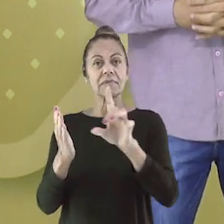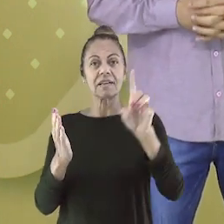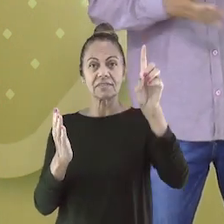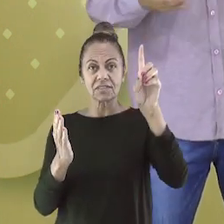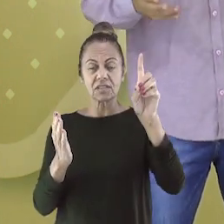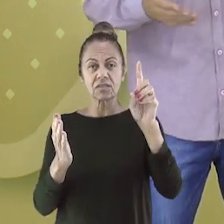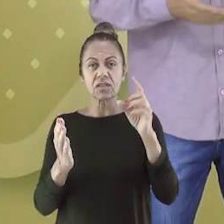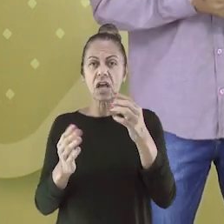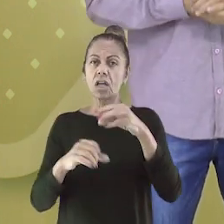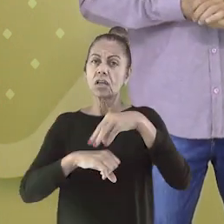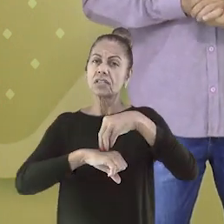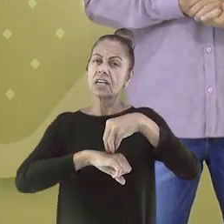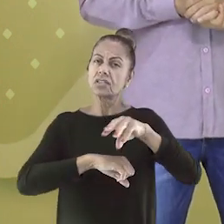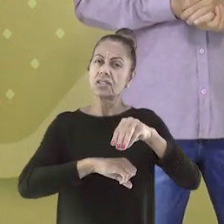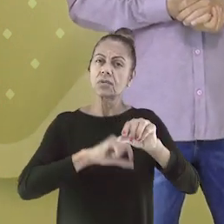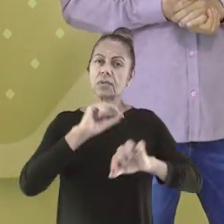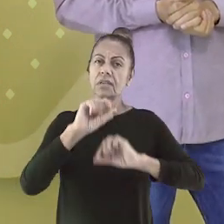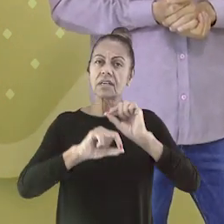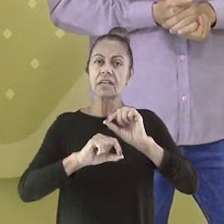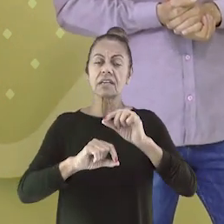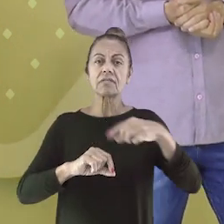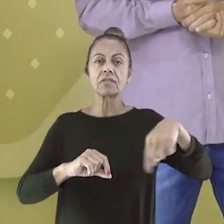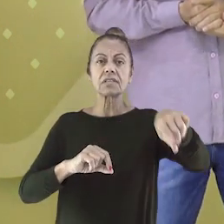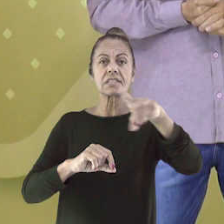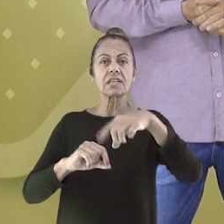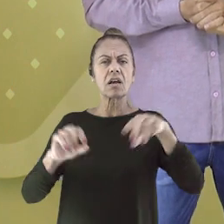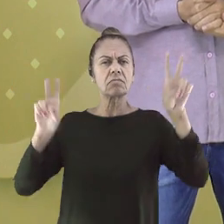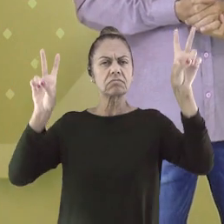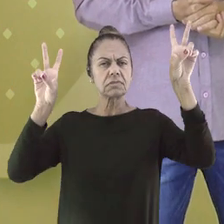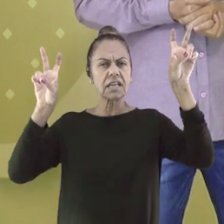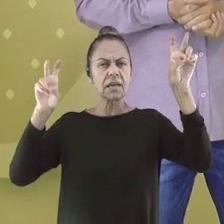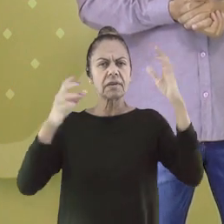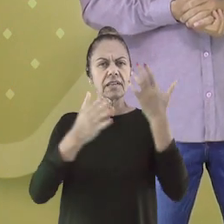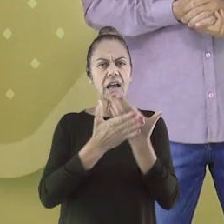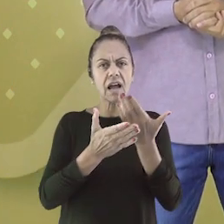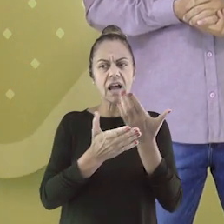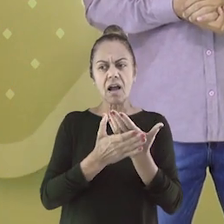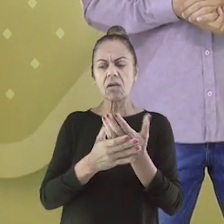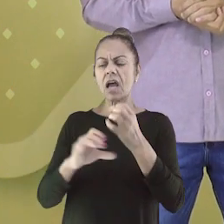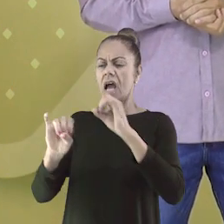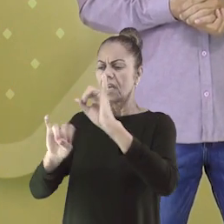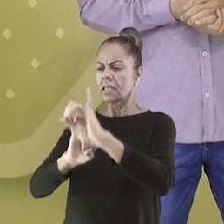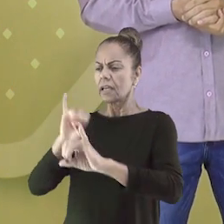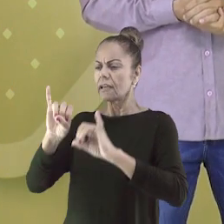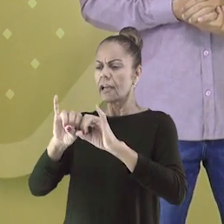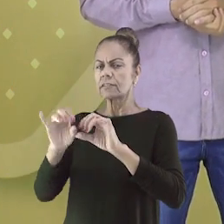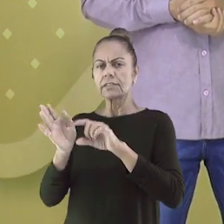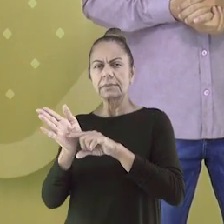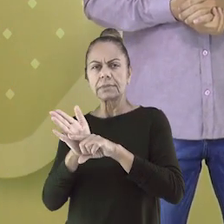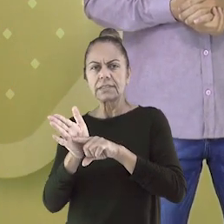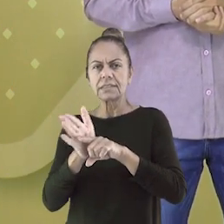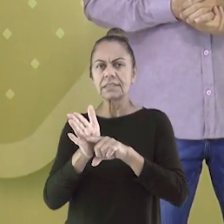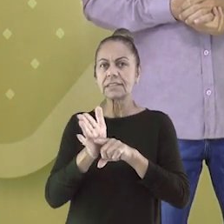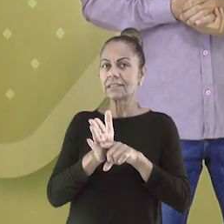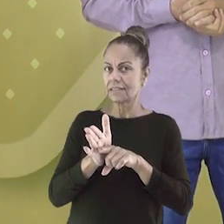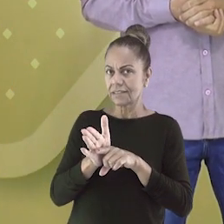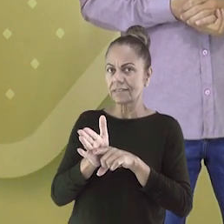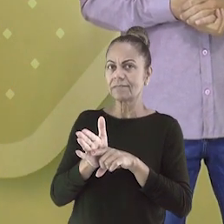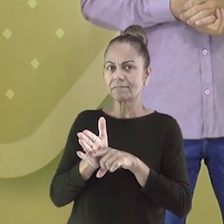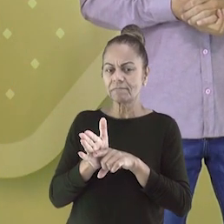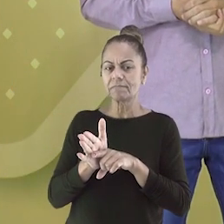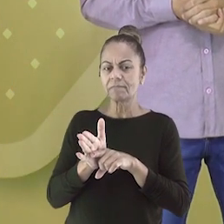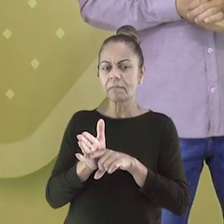a Bíblia, por exemplo. A nossa dica é que você faça uma pesquisa sobre o tema que foi trabalhado nessa aula,